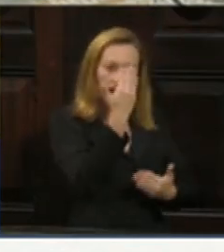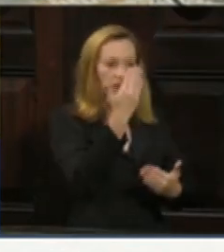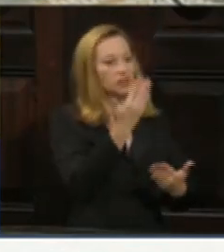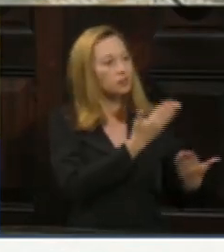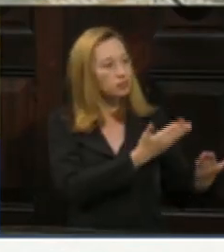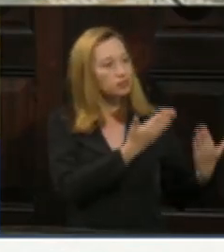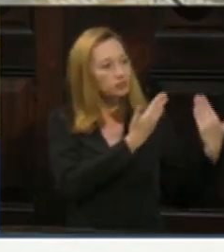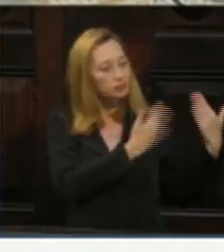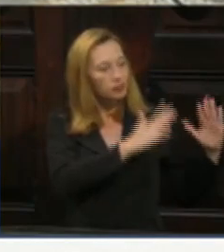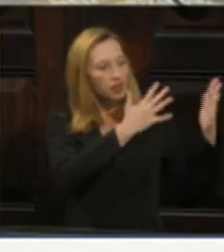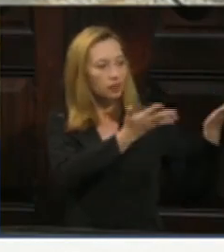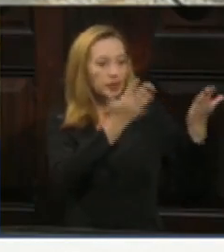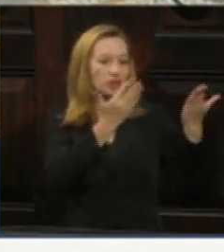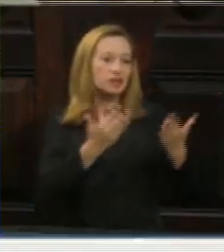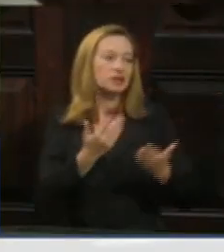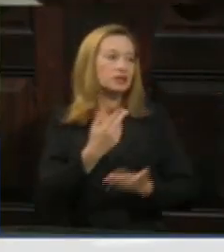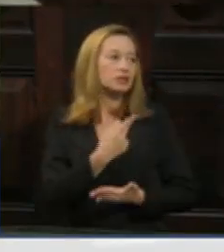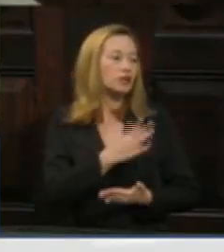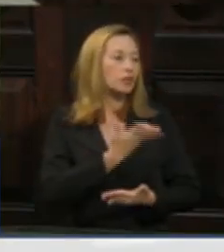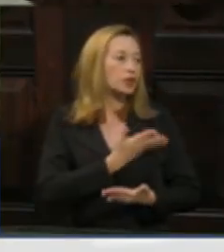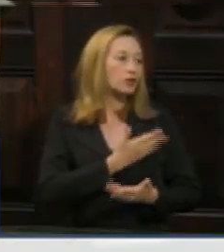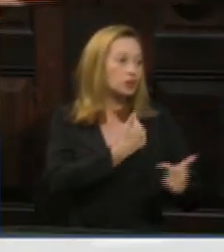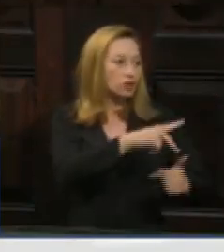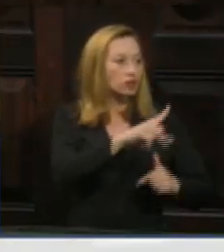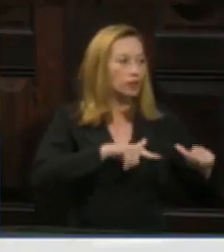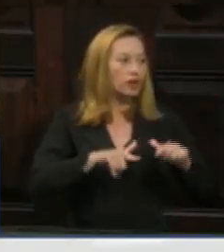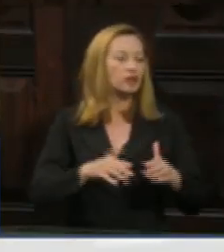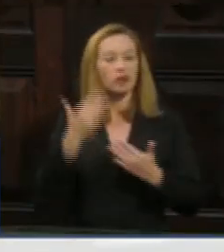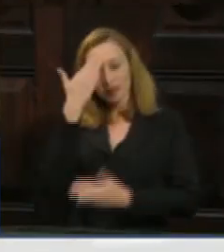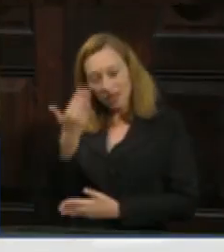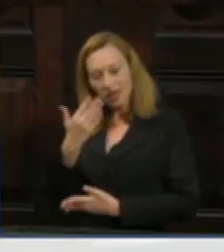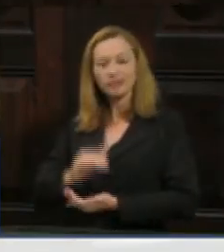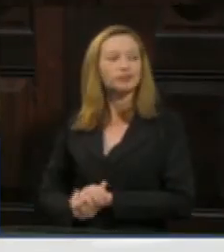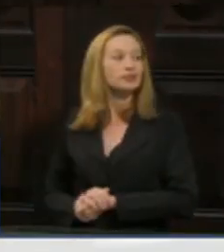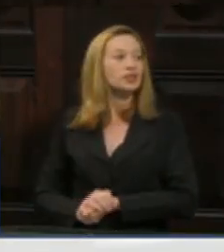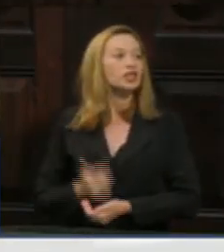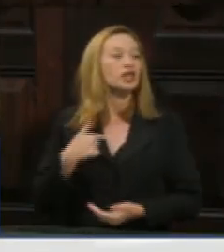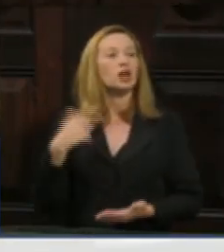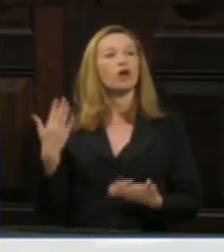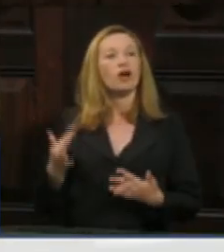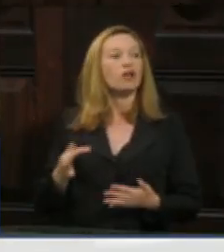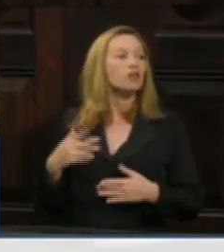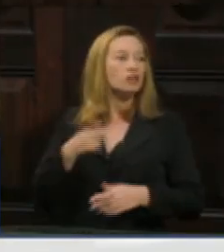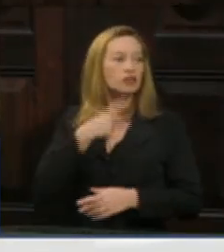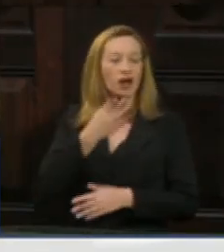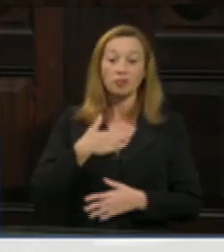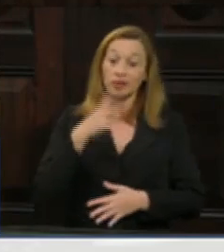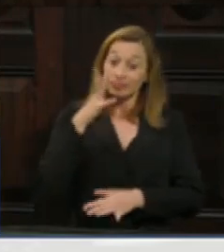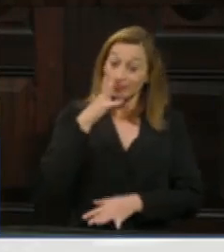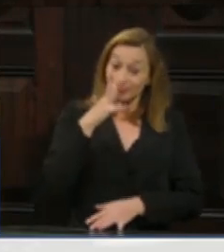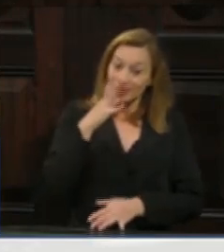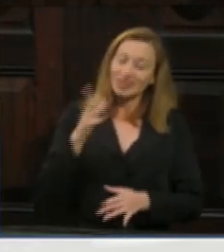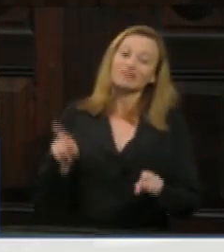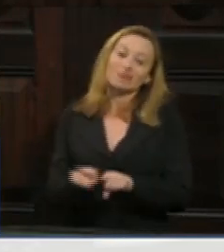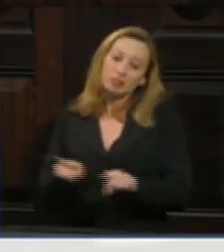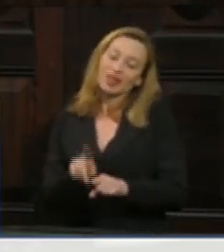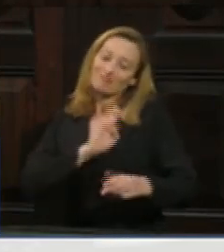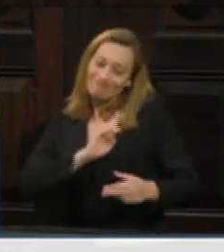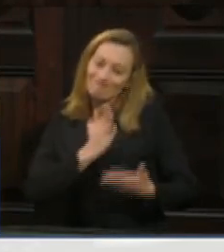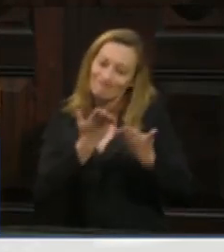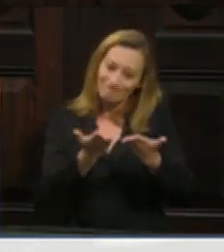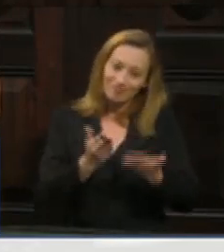vontade para dizer isso, não sou do seu partido, né? Não apoiamos os mesmos candidatos para governo, presidente, etc.,